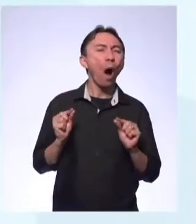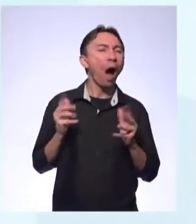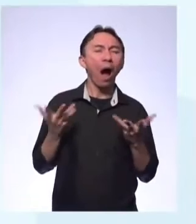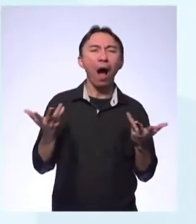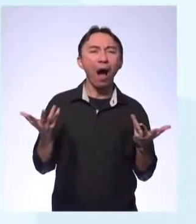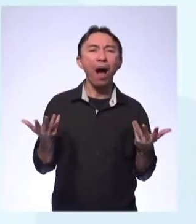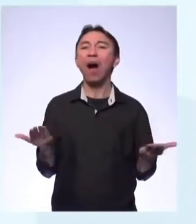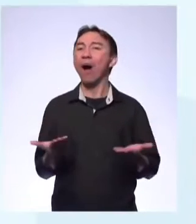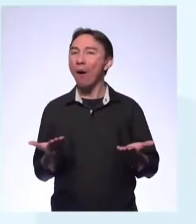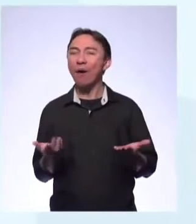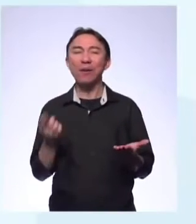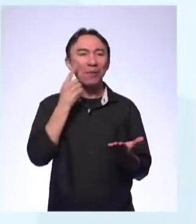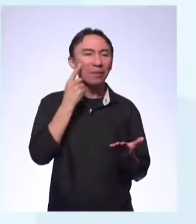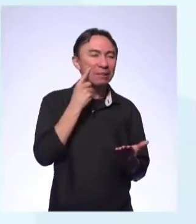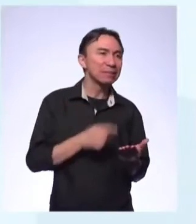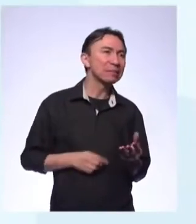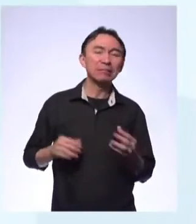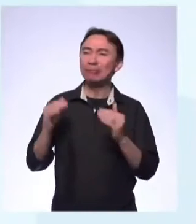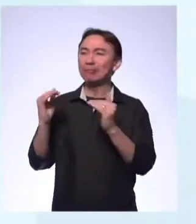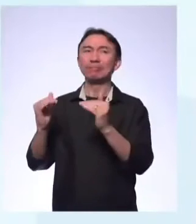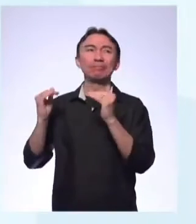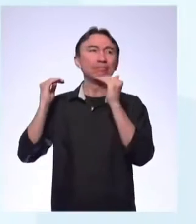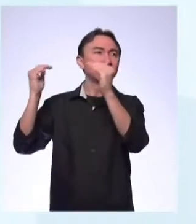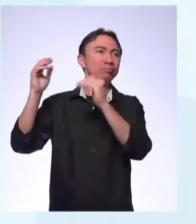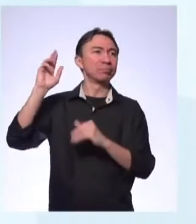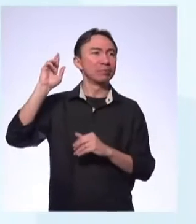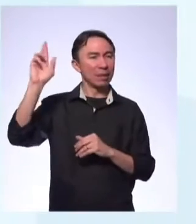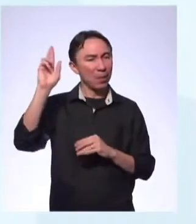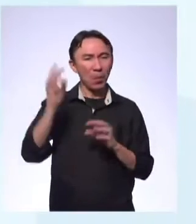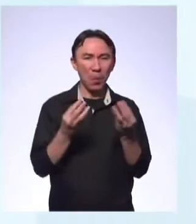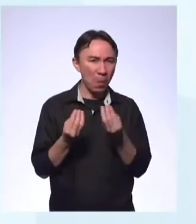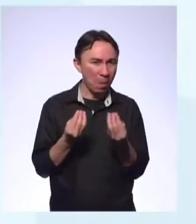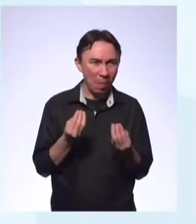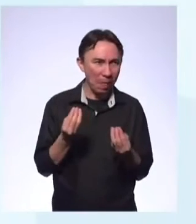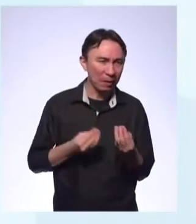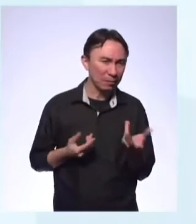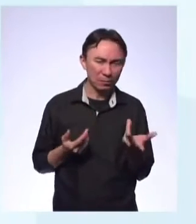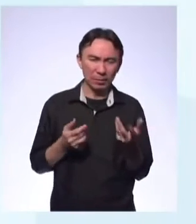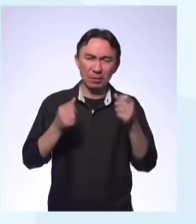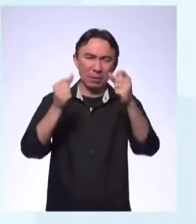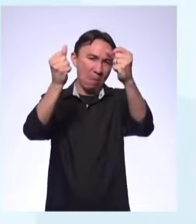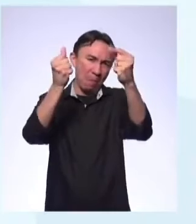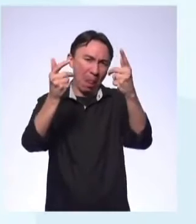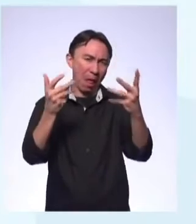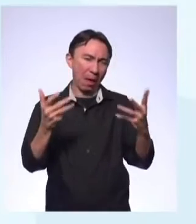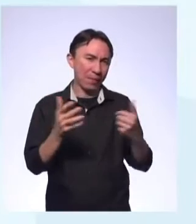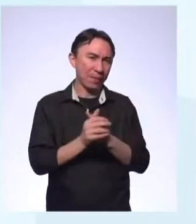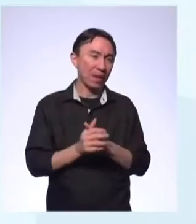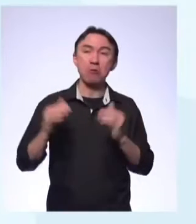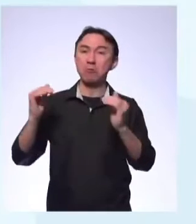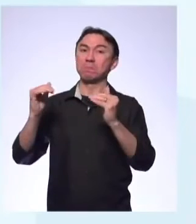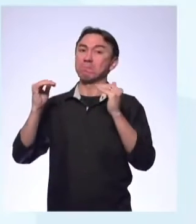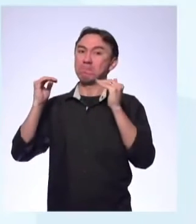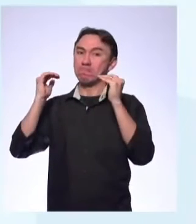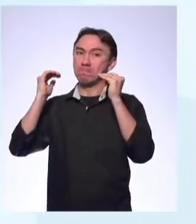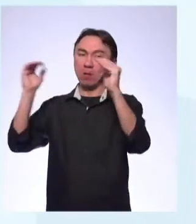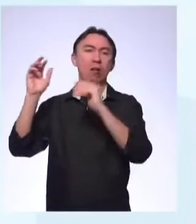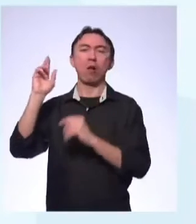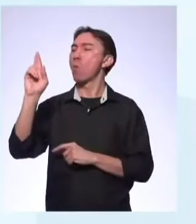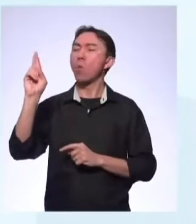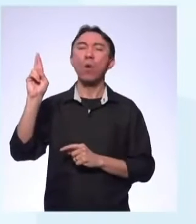classificar como é cada vez que a gente vai embasar a nossa fala o dia autoridade a é